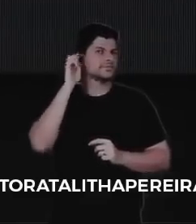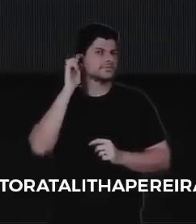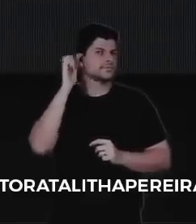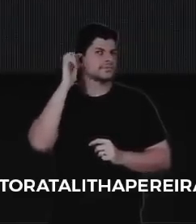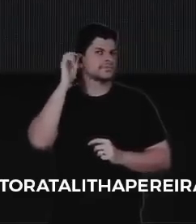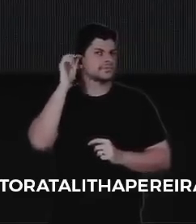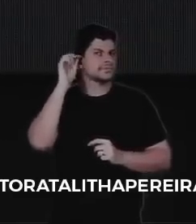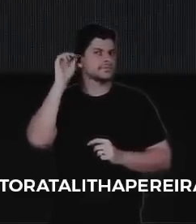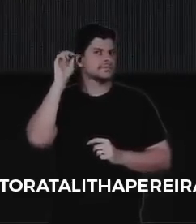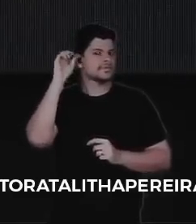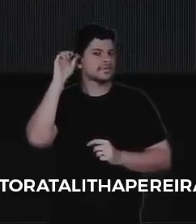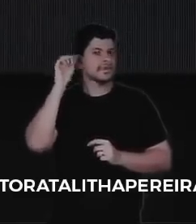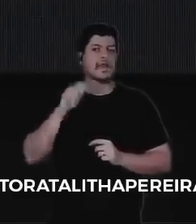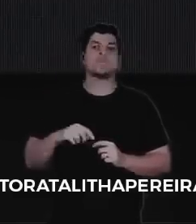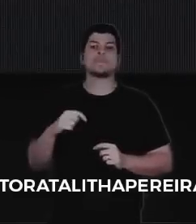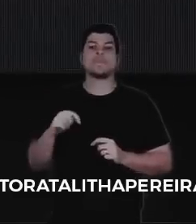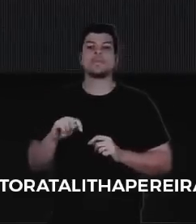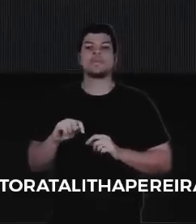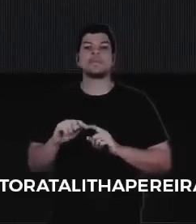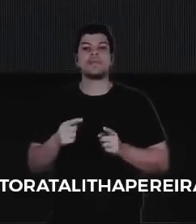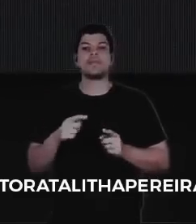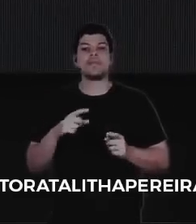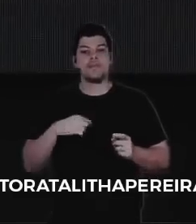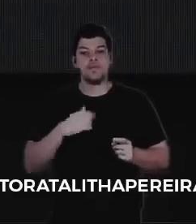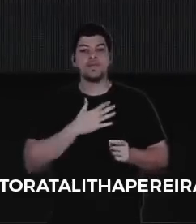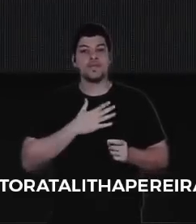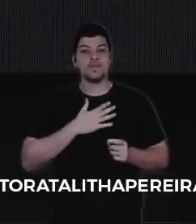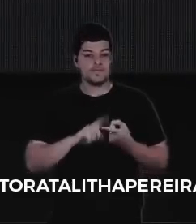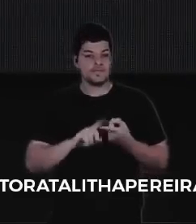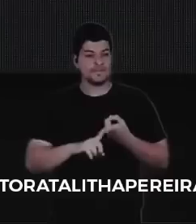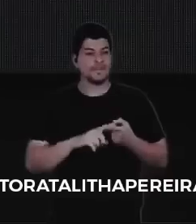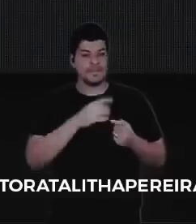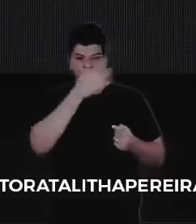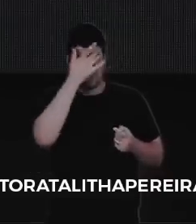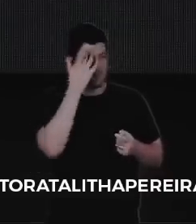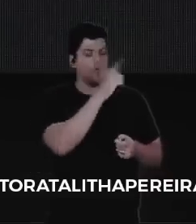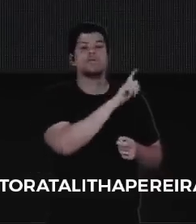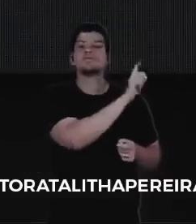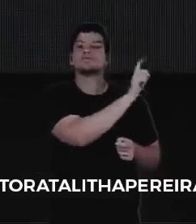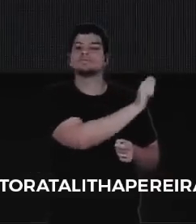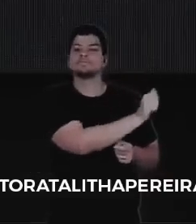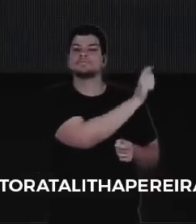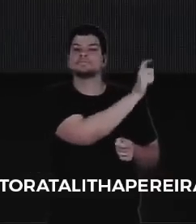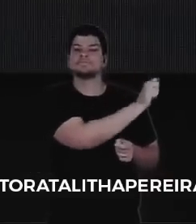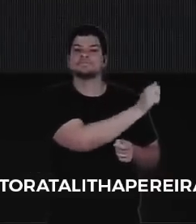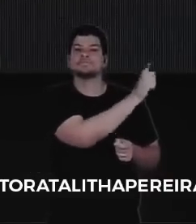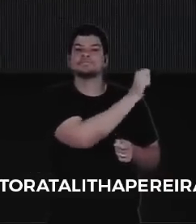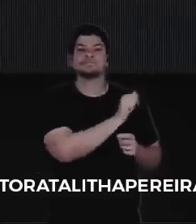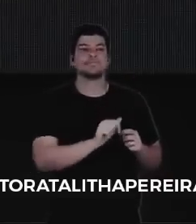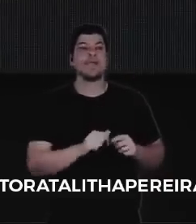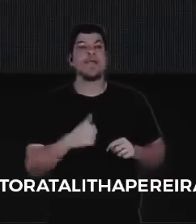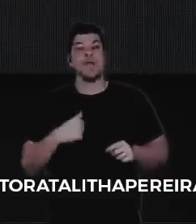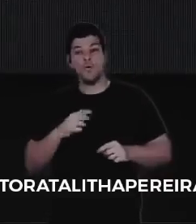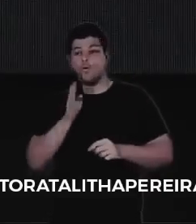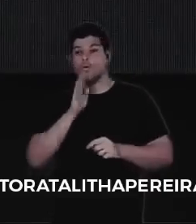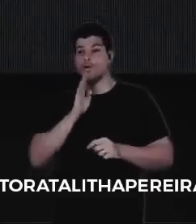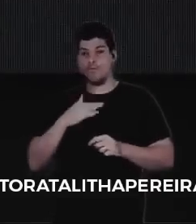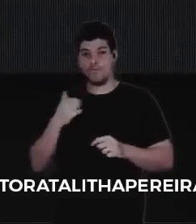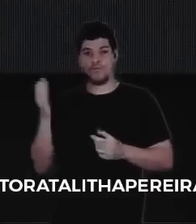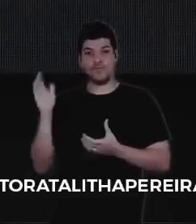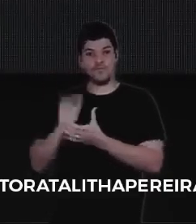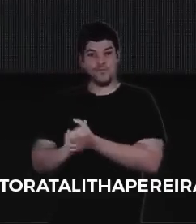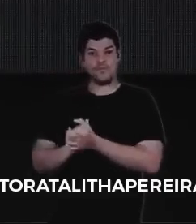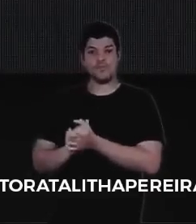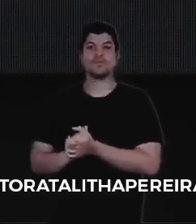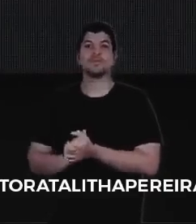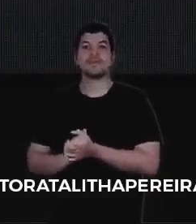dela. Aí ela me chamou de galinha. Foi, gente, já pensou? E eu queria dizer, não é um hábito, é